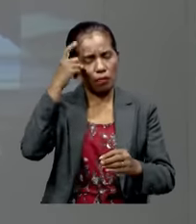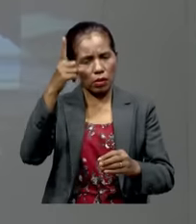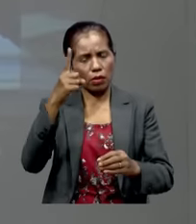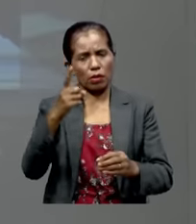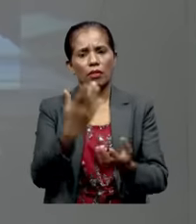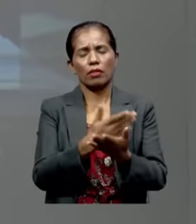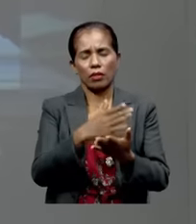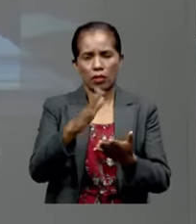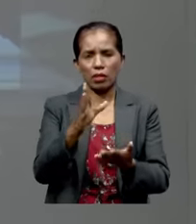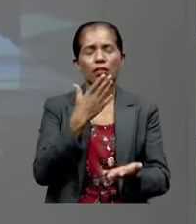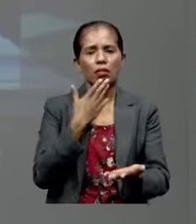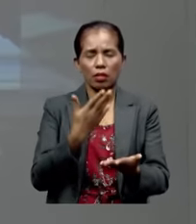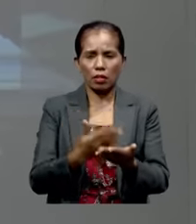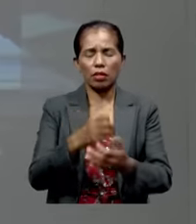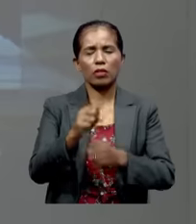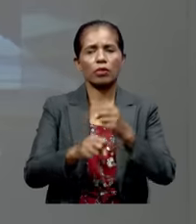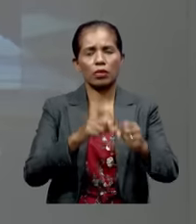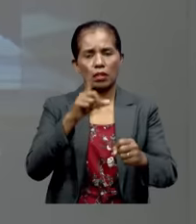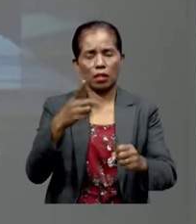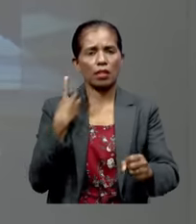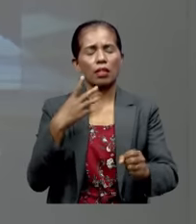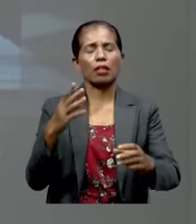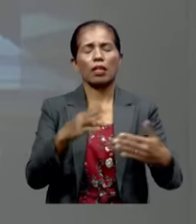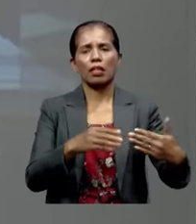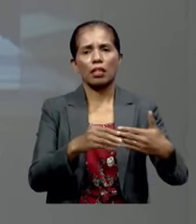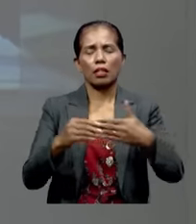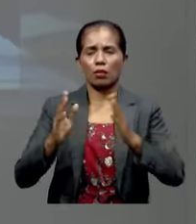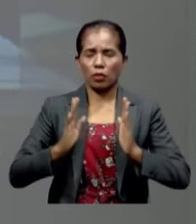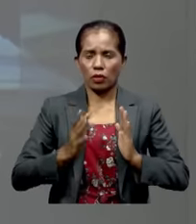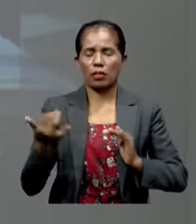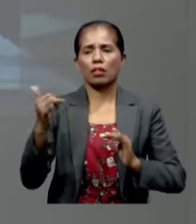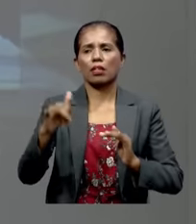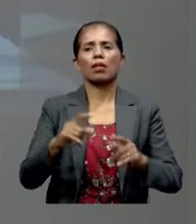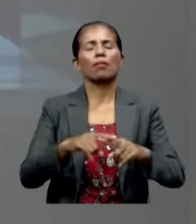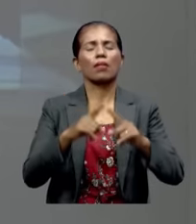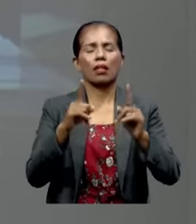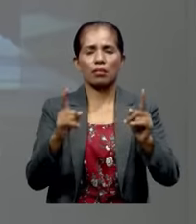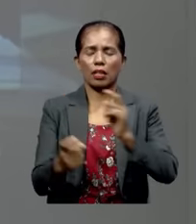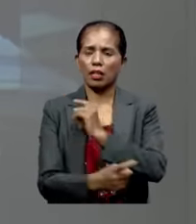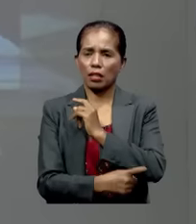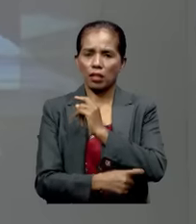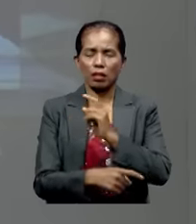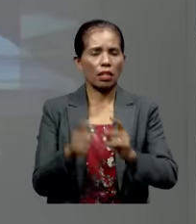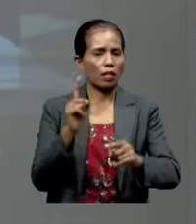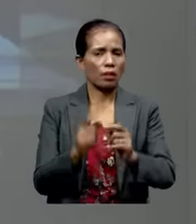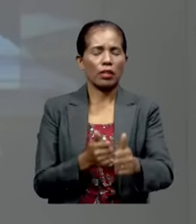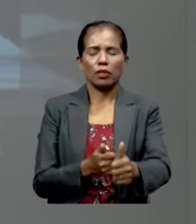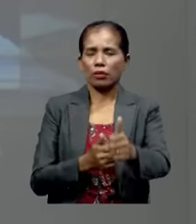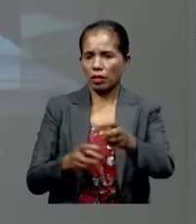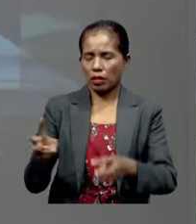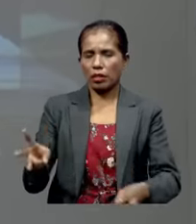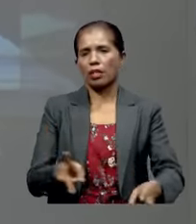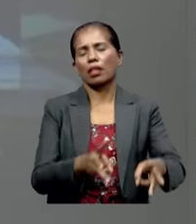sensibilidade social, você itene a boa sira, macas, mas é pena, la bele tuir, tuir dalam, né,